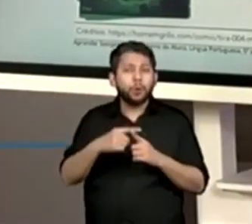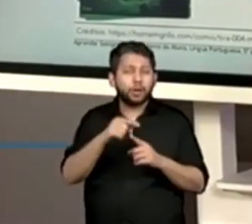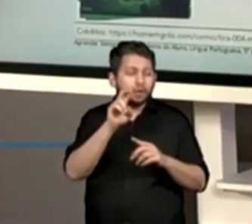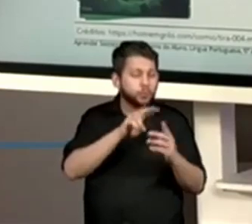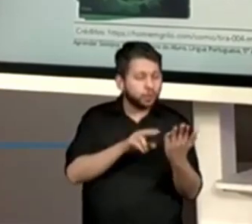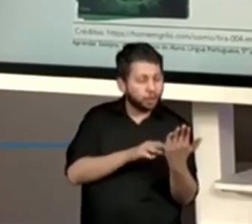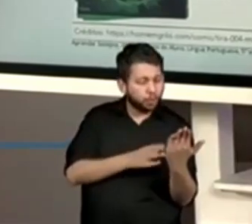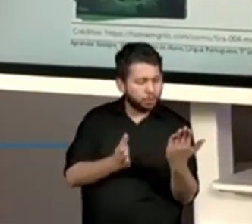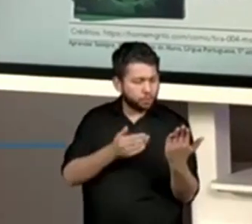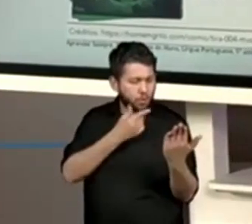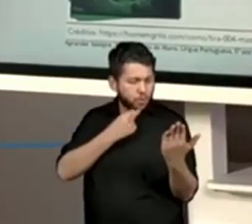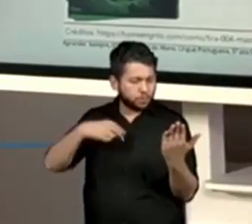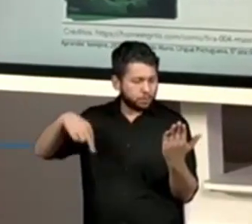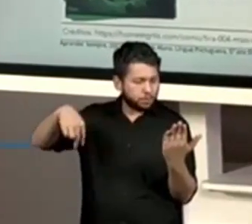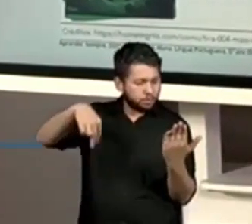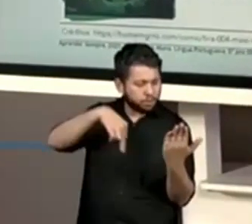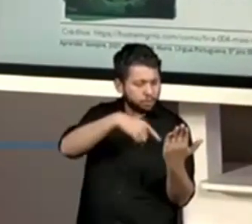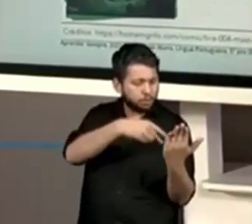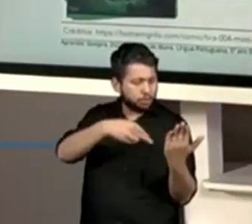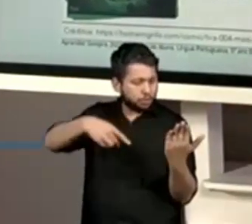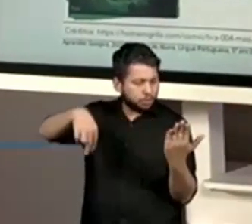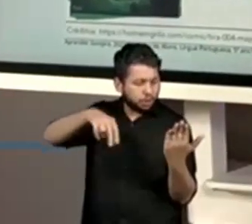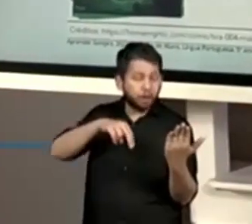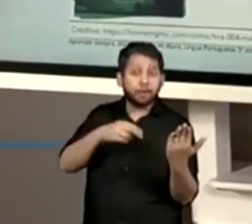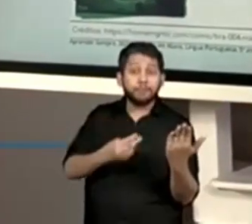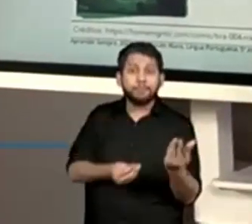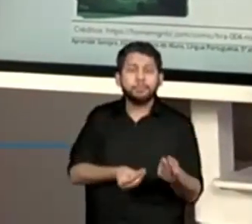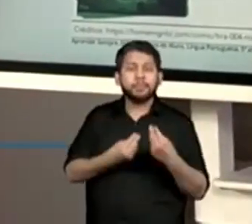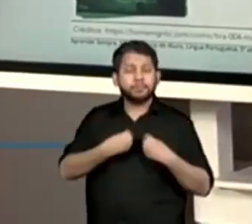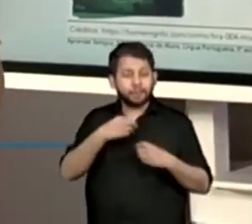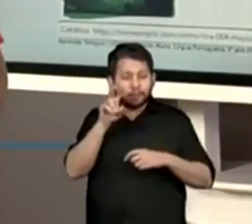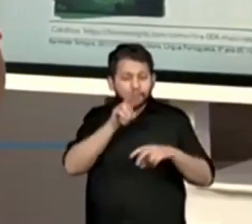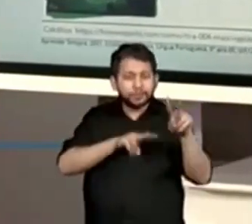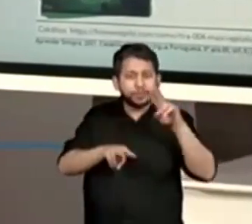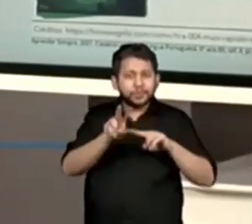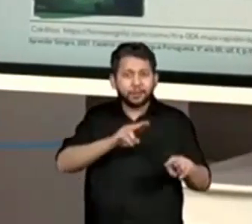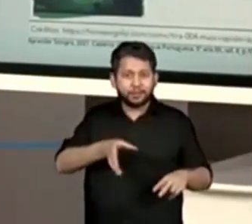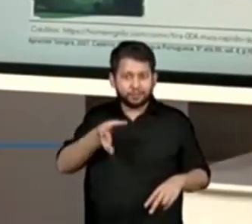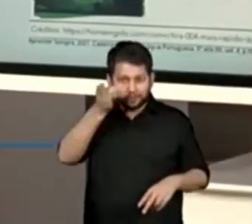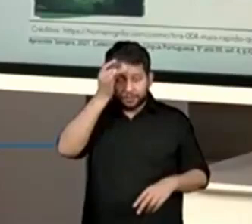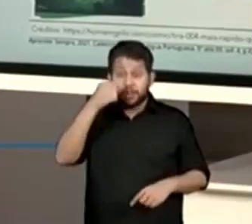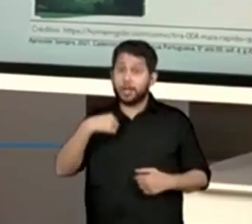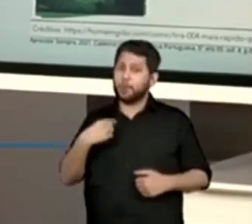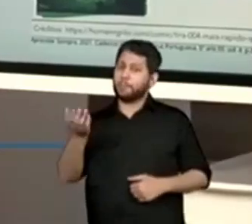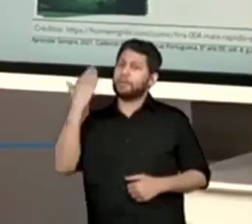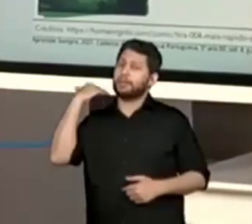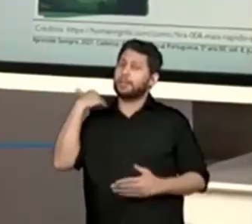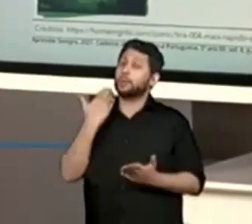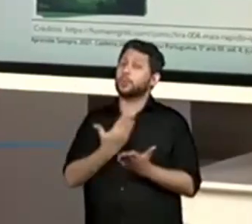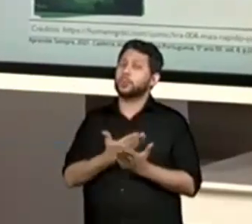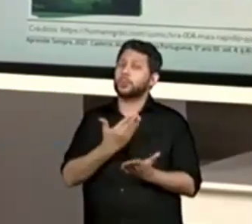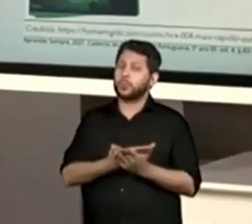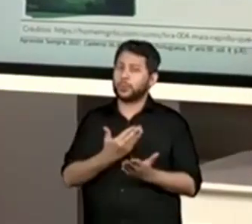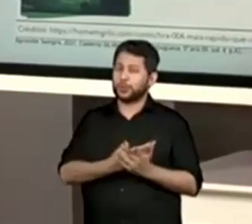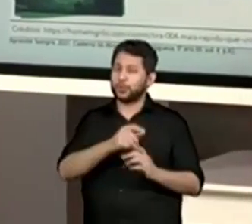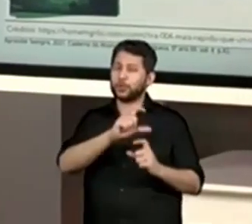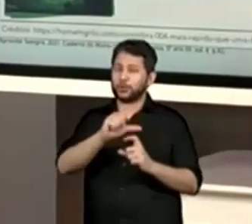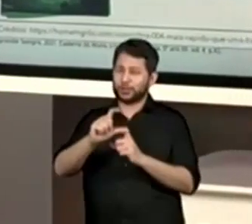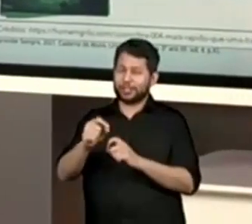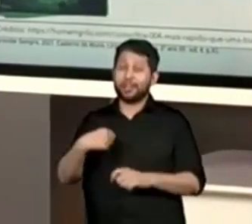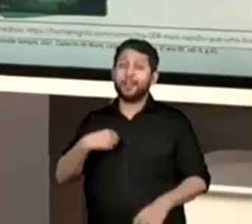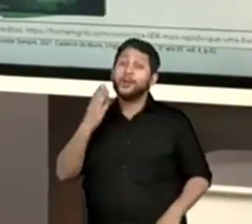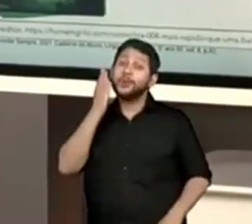na leitura, o que empolga, né, nós para lermos. Eu já fiz aulas de tirinhas, eu sei que tem gente que